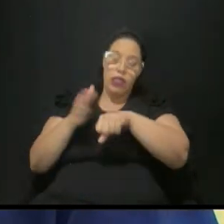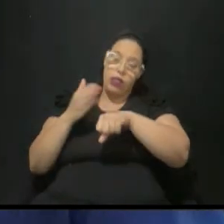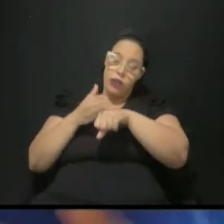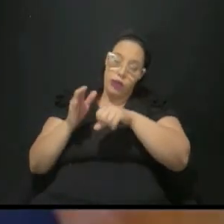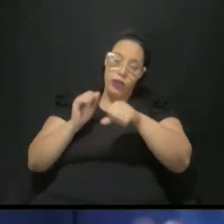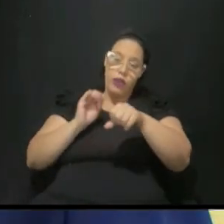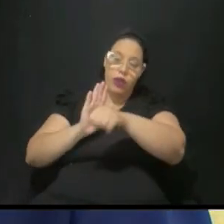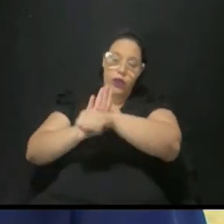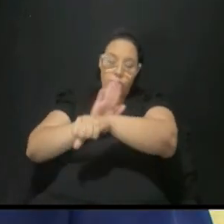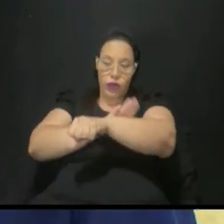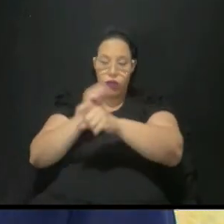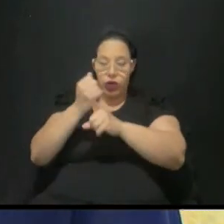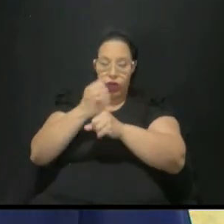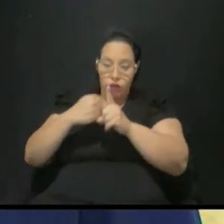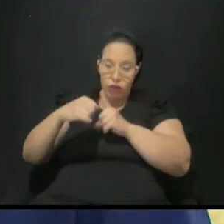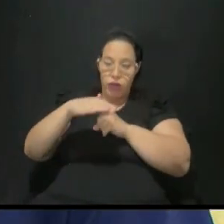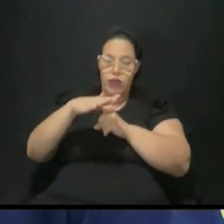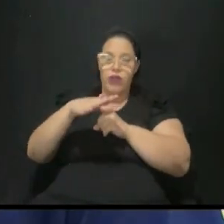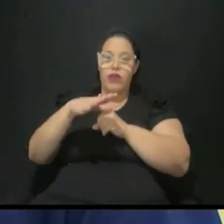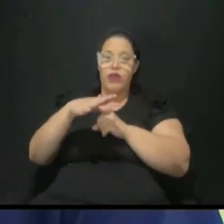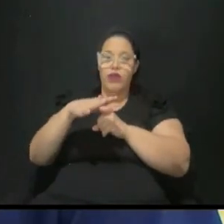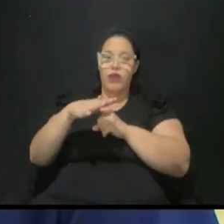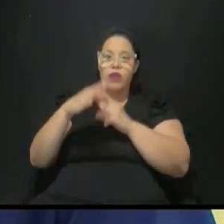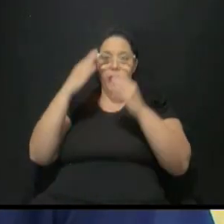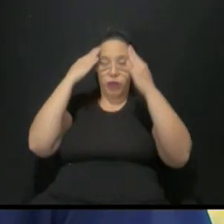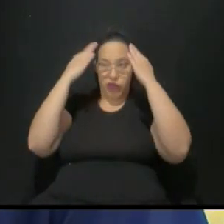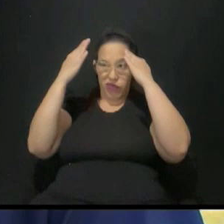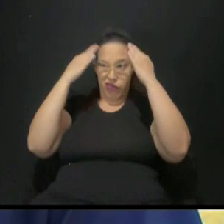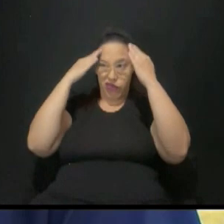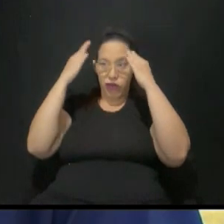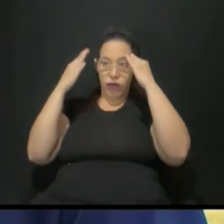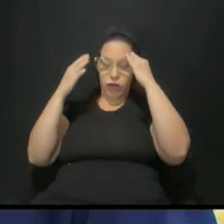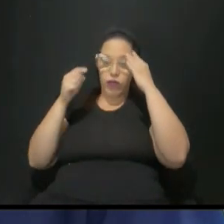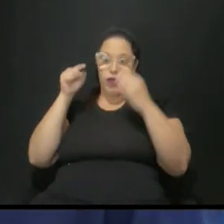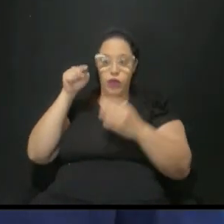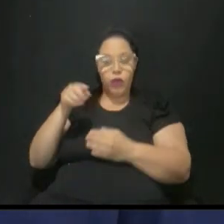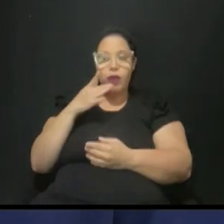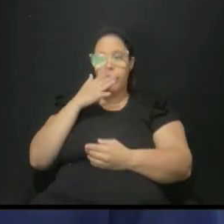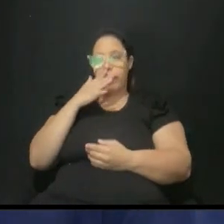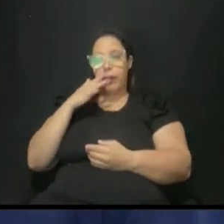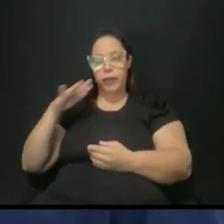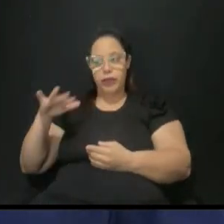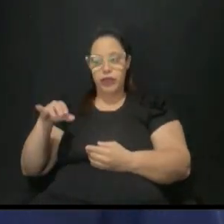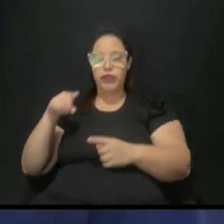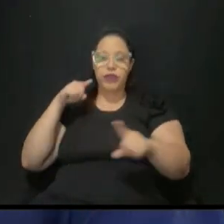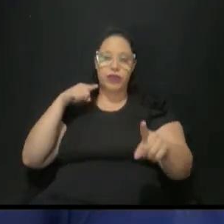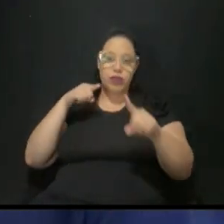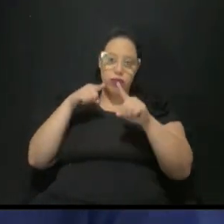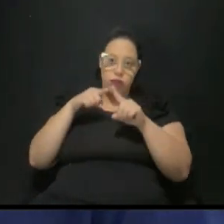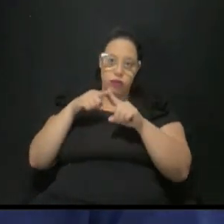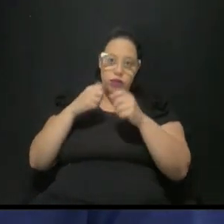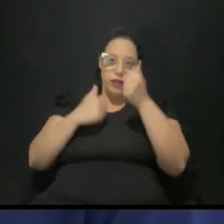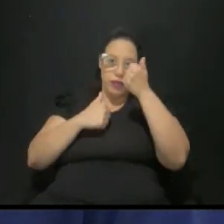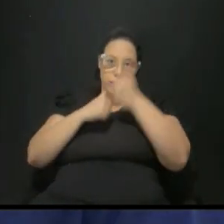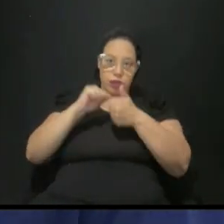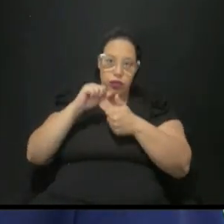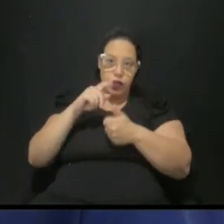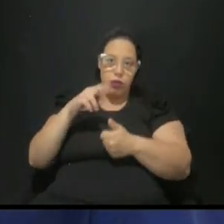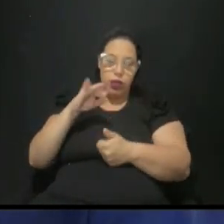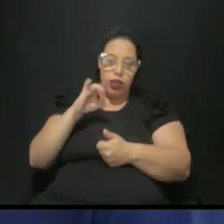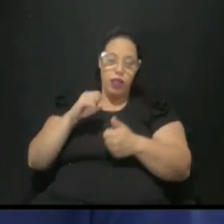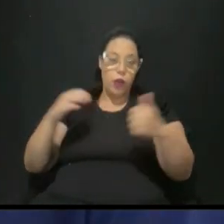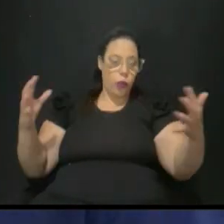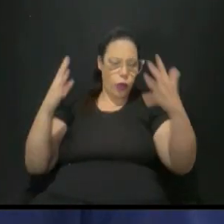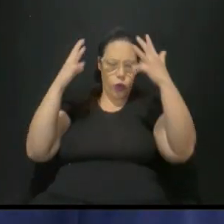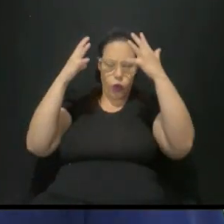social, um acompanhamento psicológico com essa criança. Então, o objetivo é que o esporte, o PES, alavanque para cada vez mais a